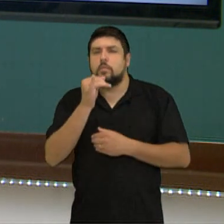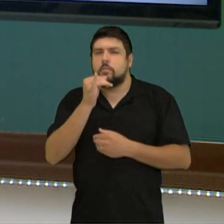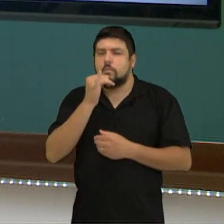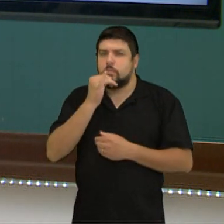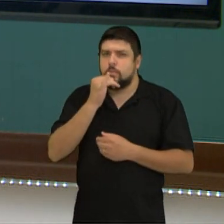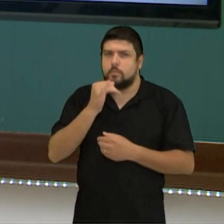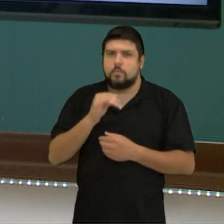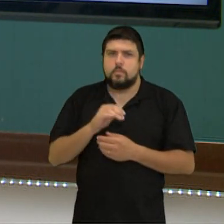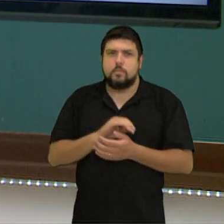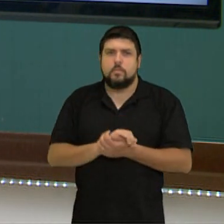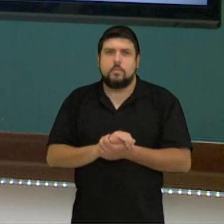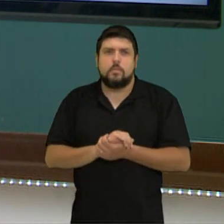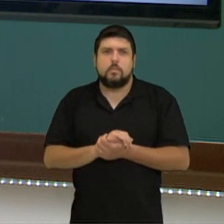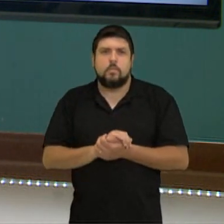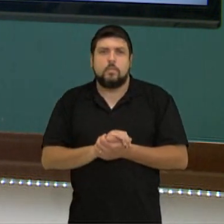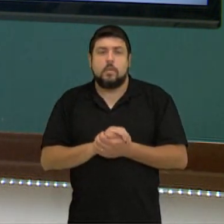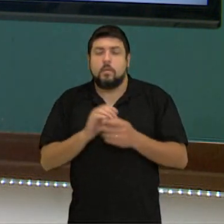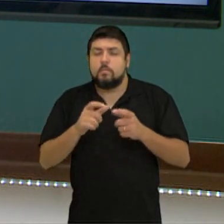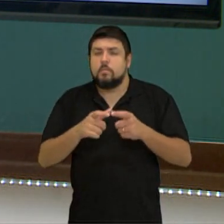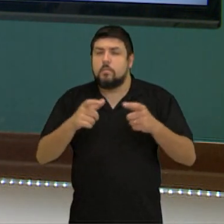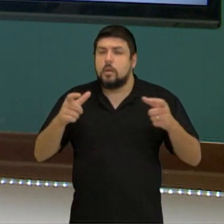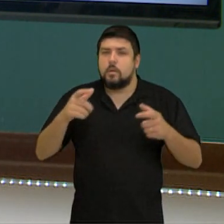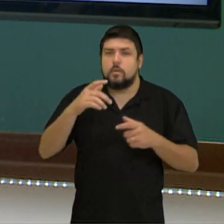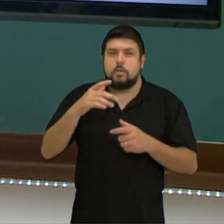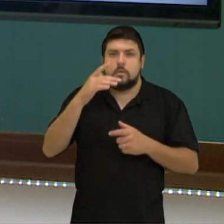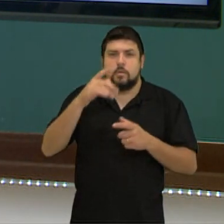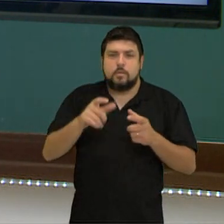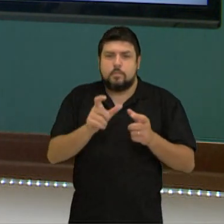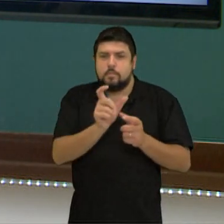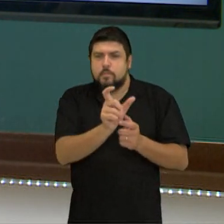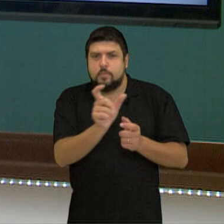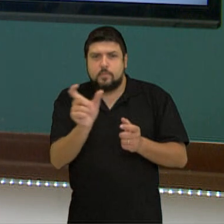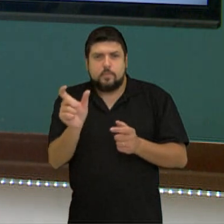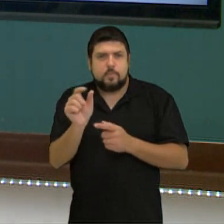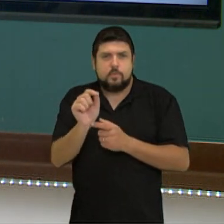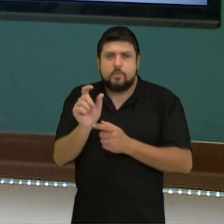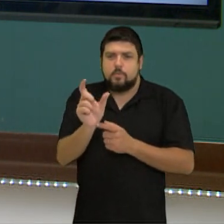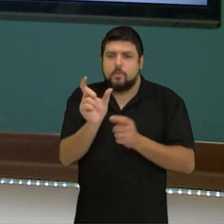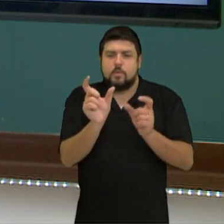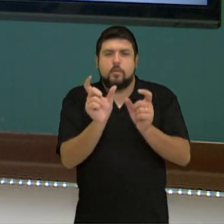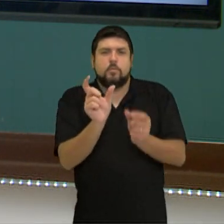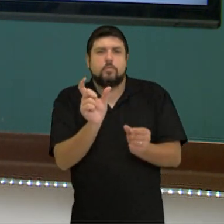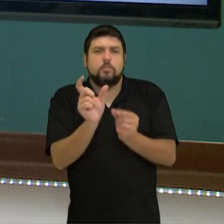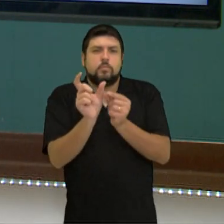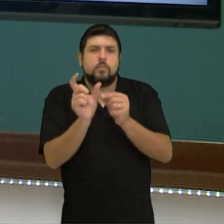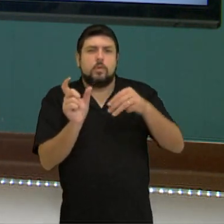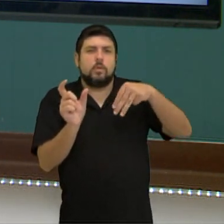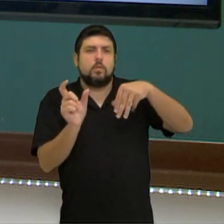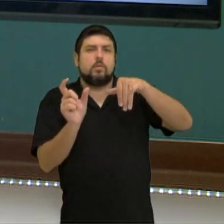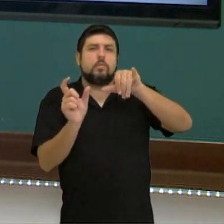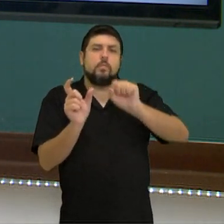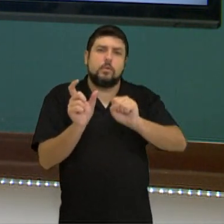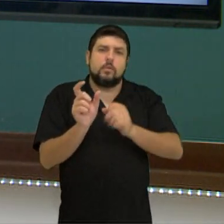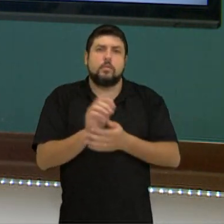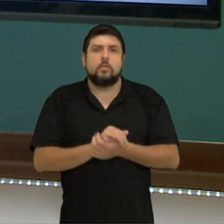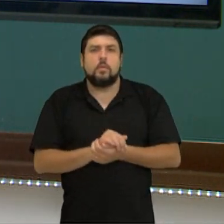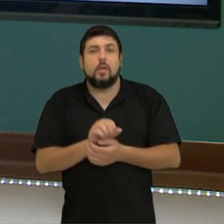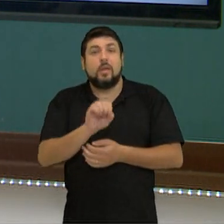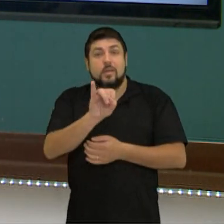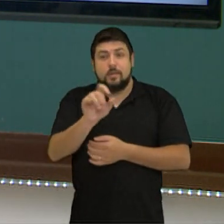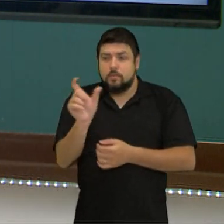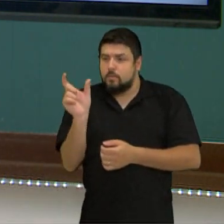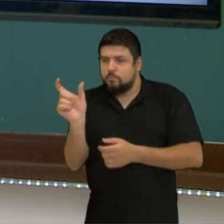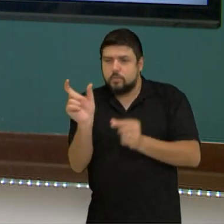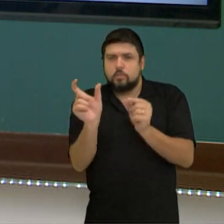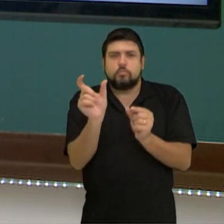não todas, mas a maioria das palavras, por exemplo, que tiver o mis na frente, vai ter uma carga semântica. Se tiver o an,